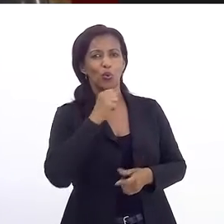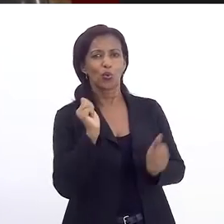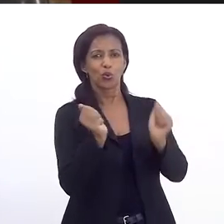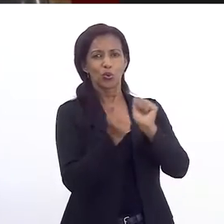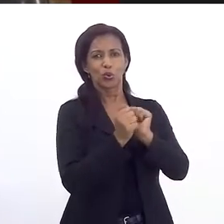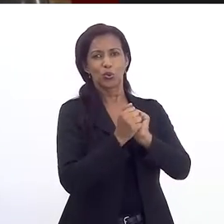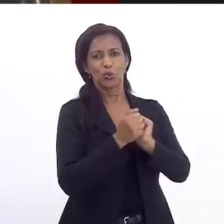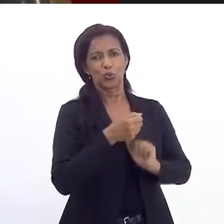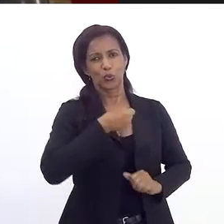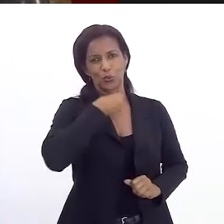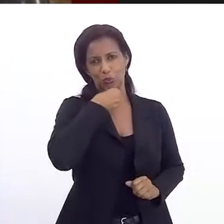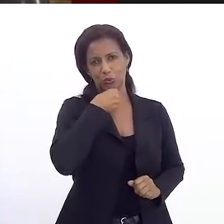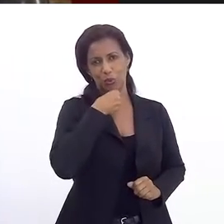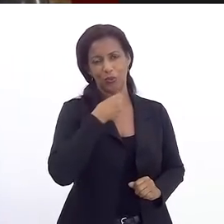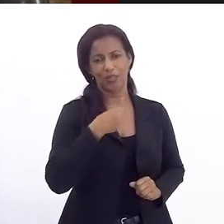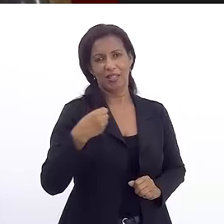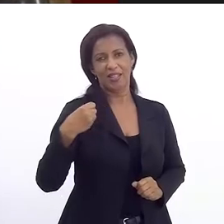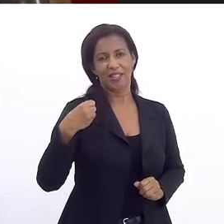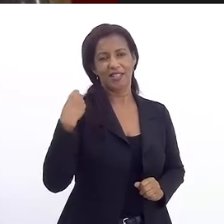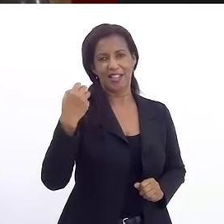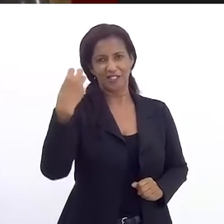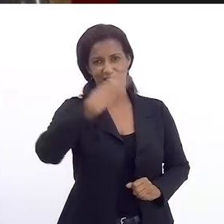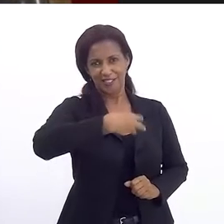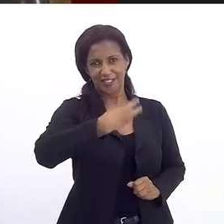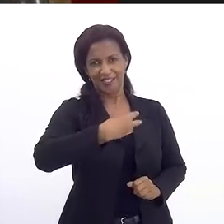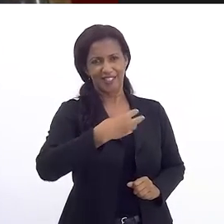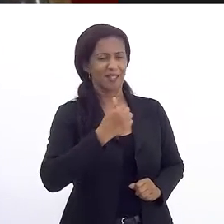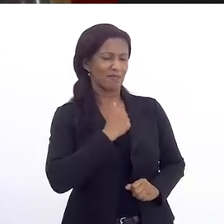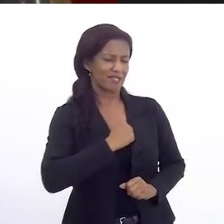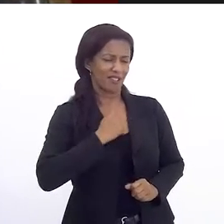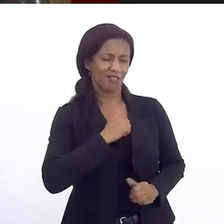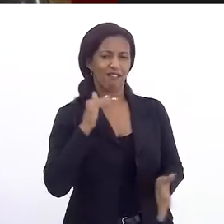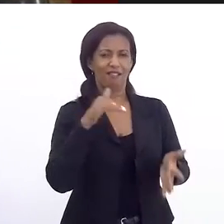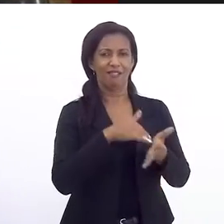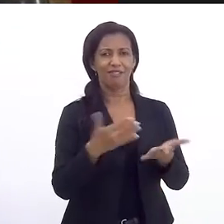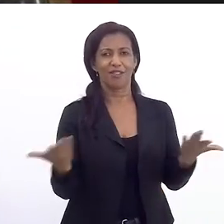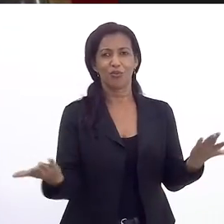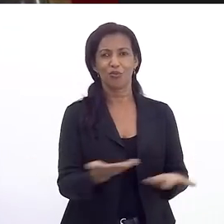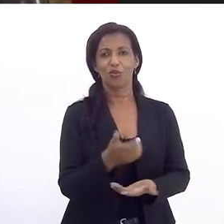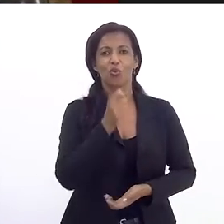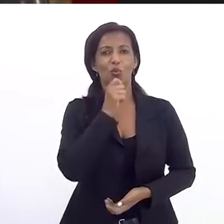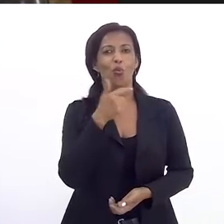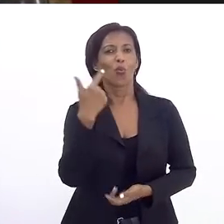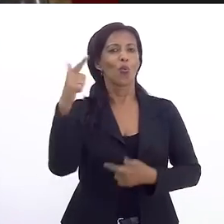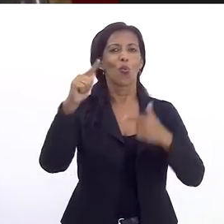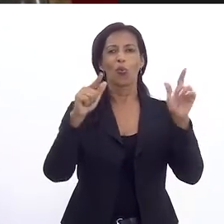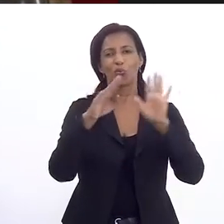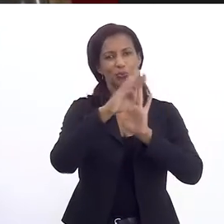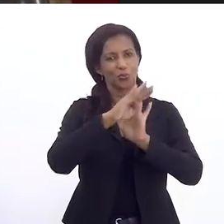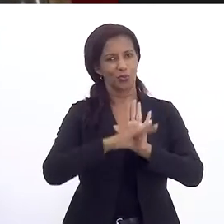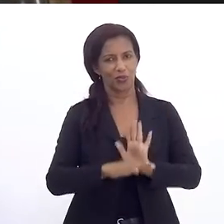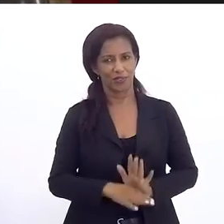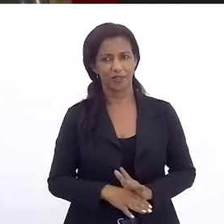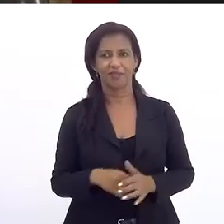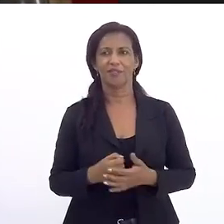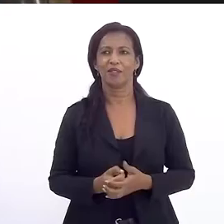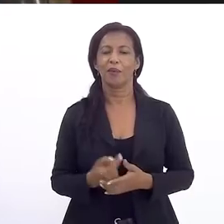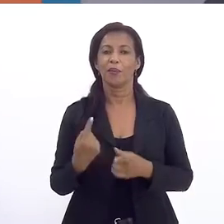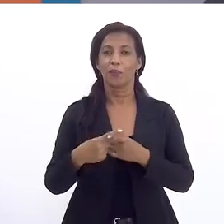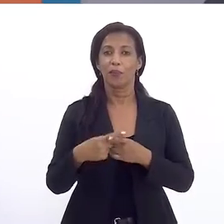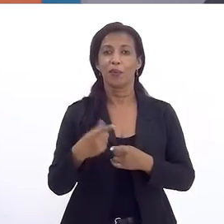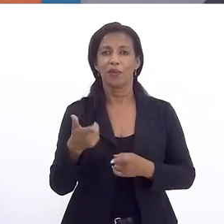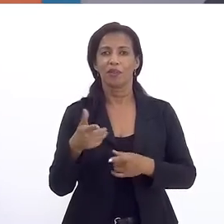creches no meu município. E a praça, o trabalho que a gente fez com os idosos também, com as